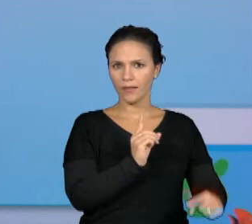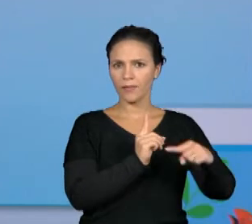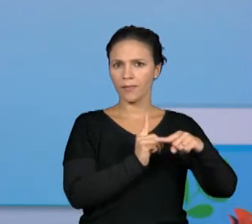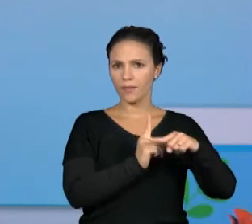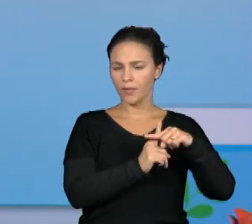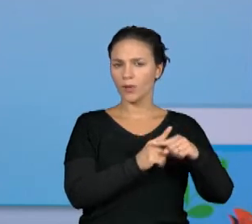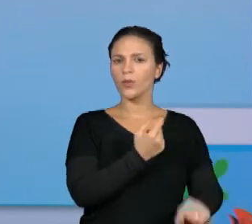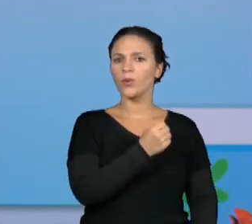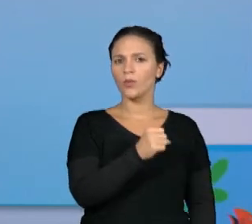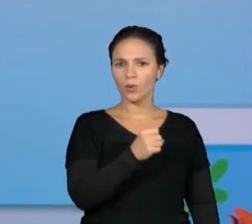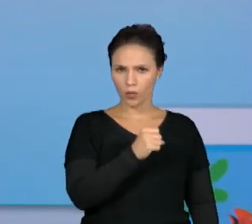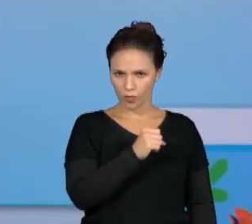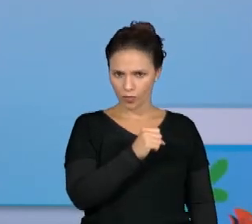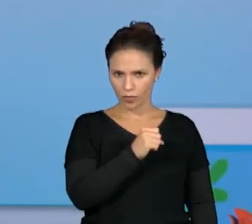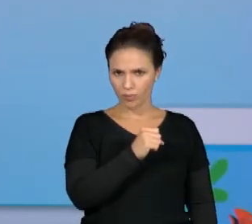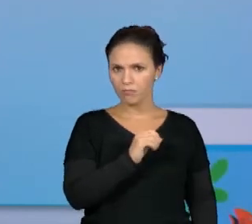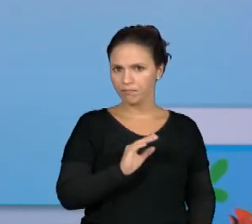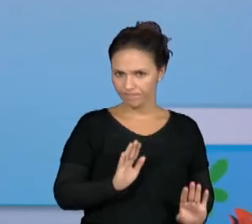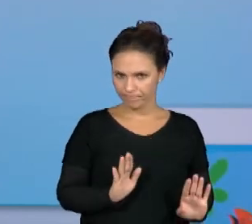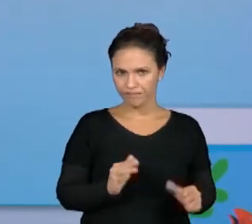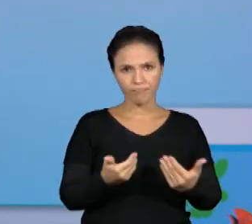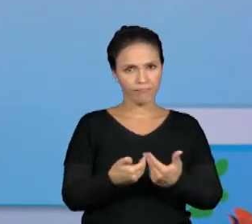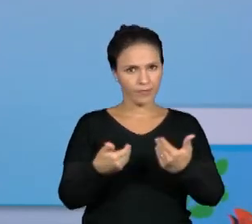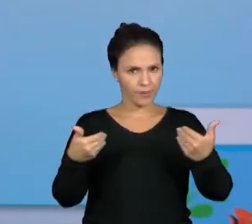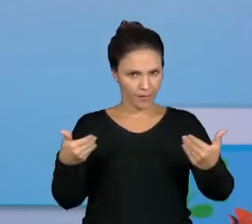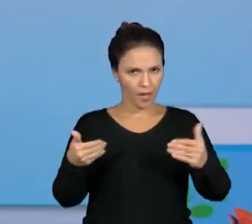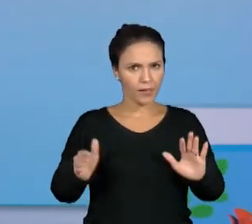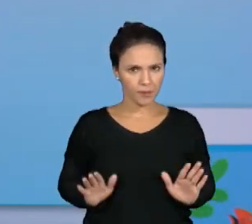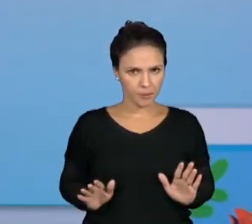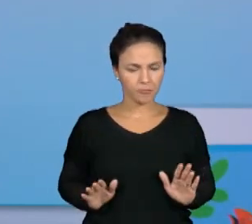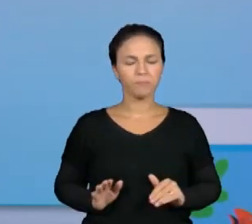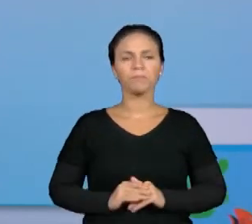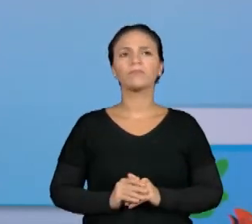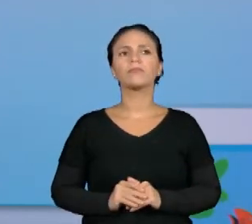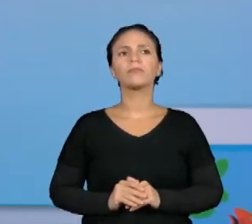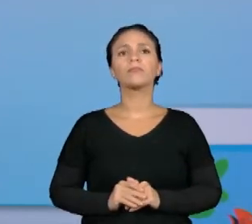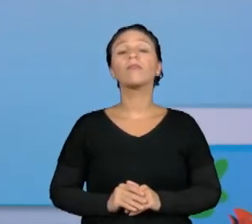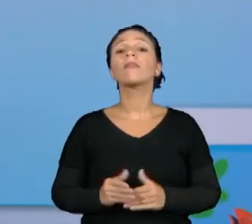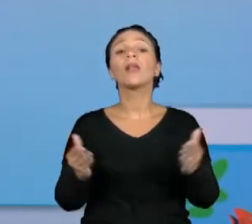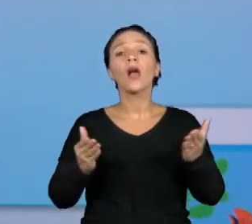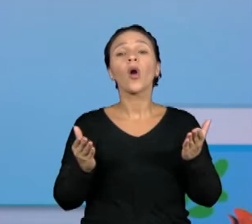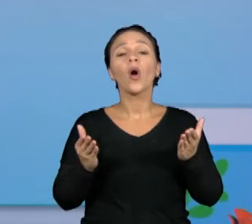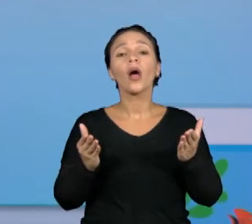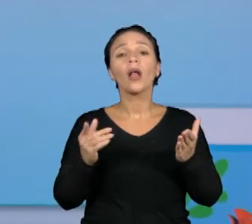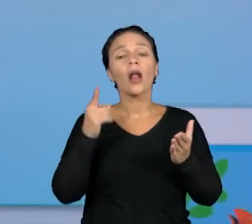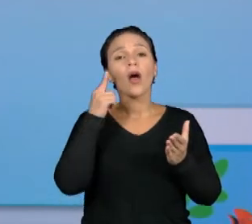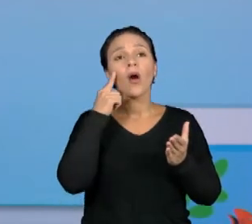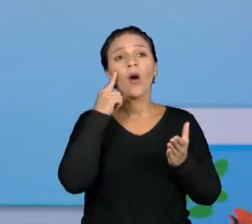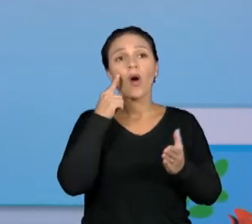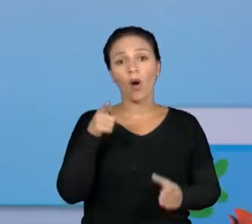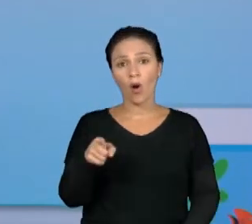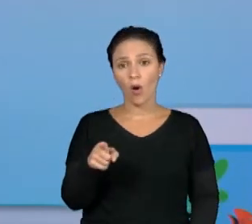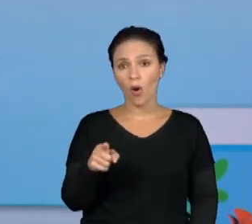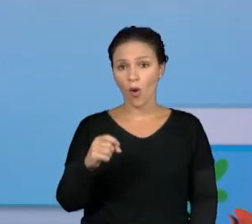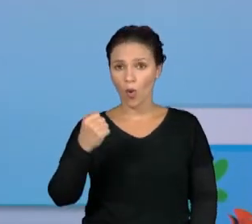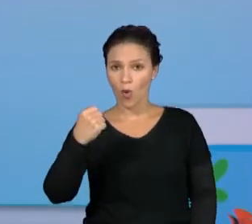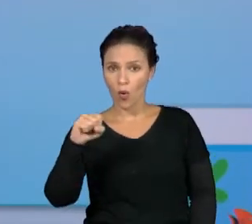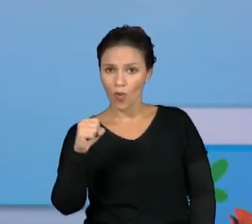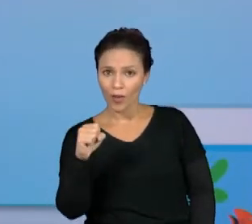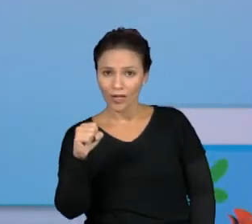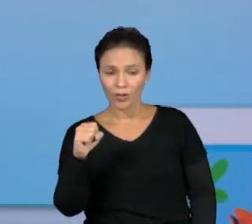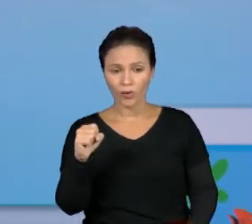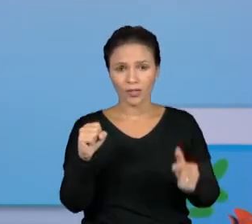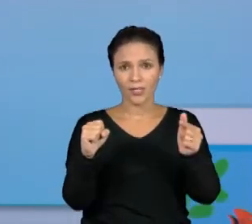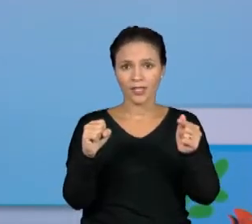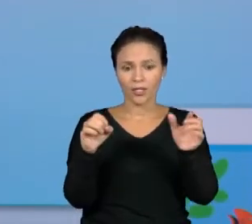obtenho 40 mais 8. Agora, eu vou somar. O 7 com o